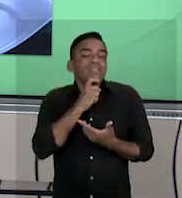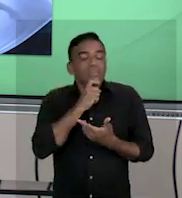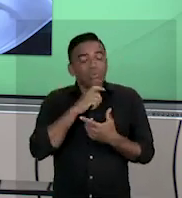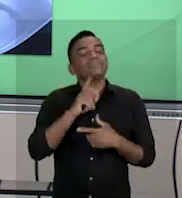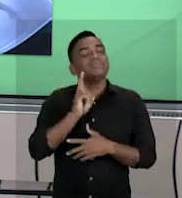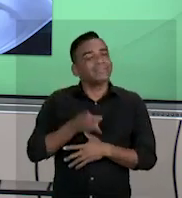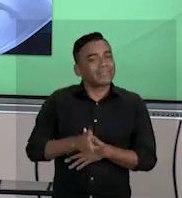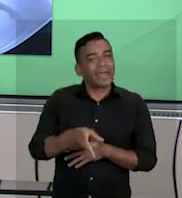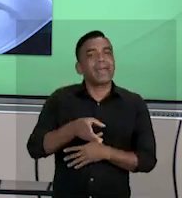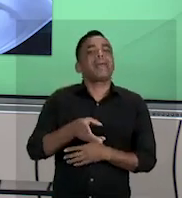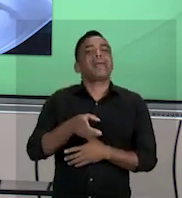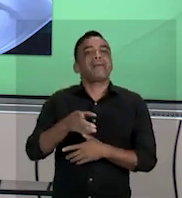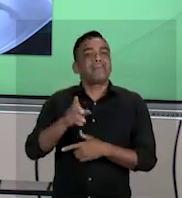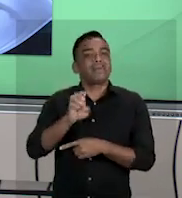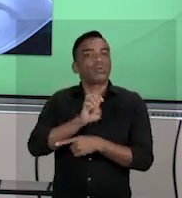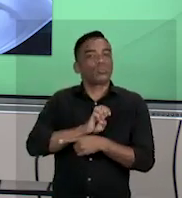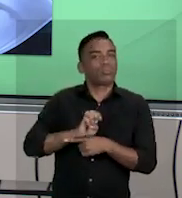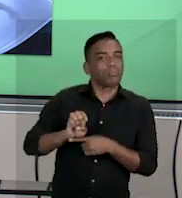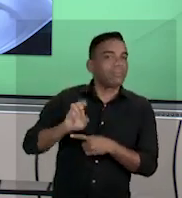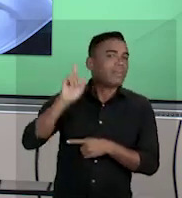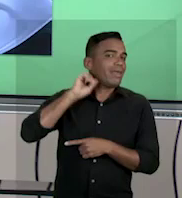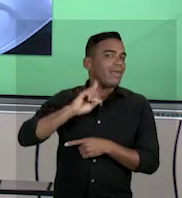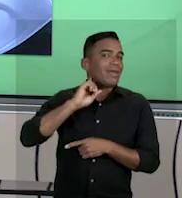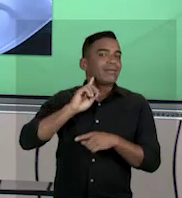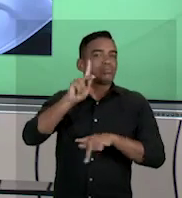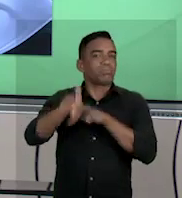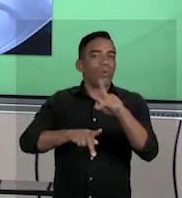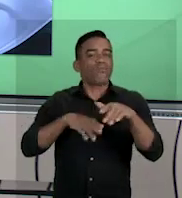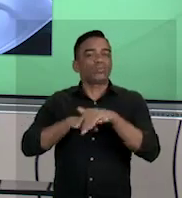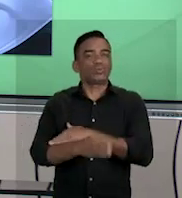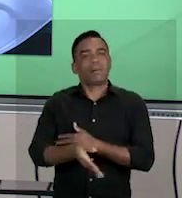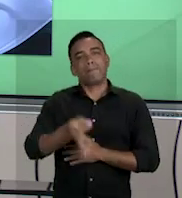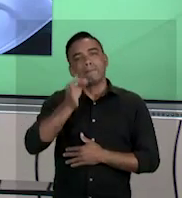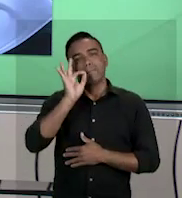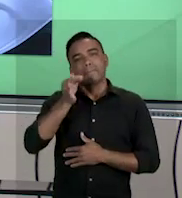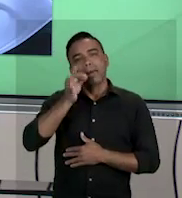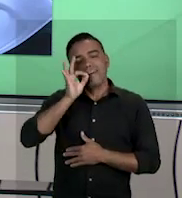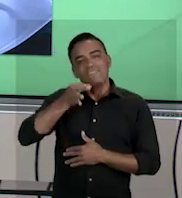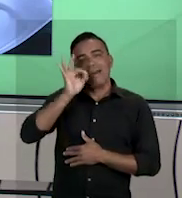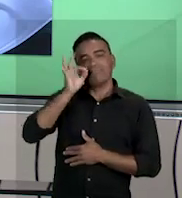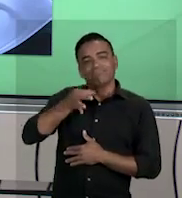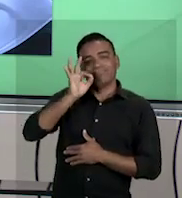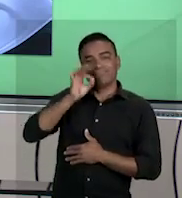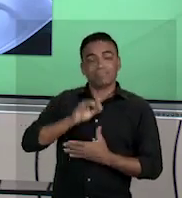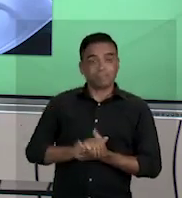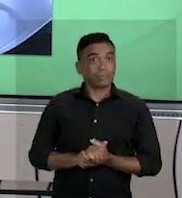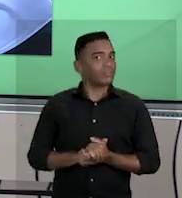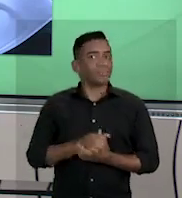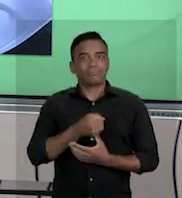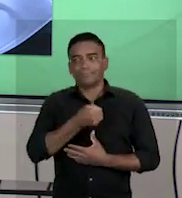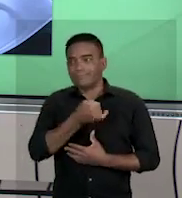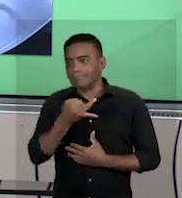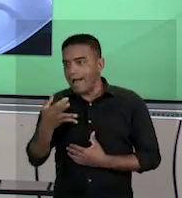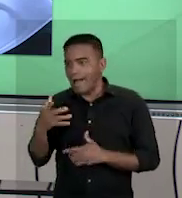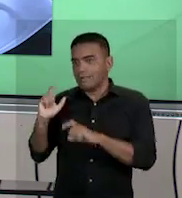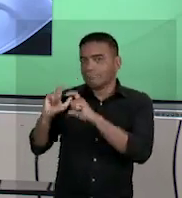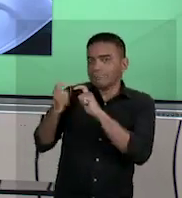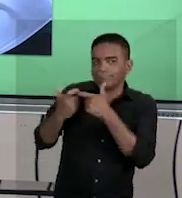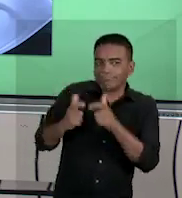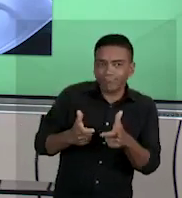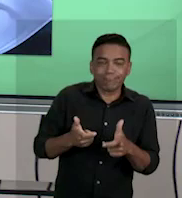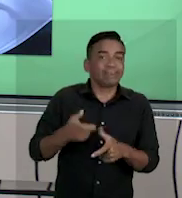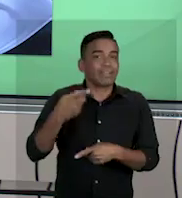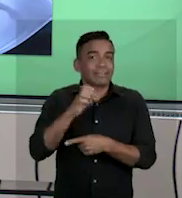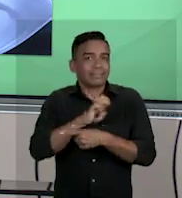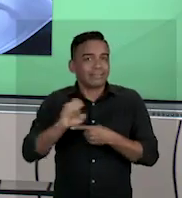na nossa mesa, na mesa do mineiro, aquele famoso cafezinho. E assim como diversas tradições mineiras, existem